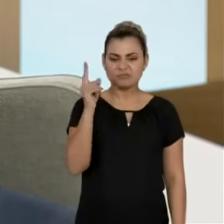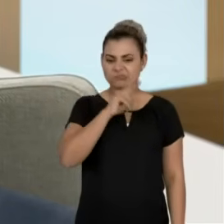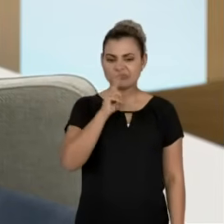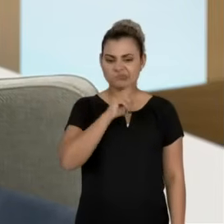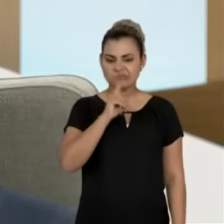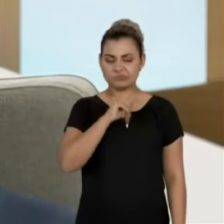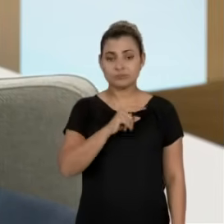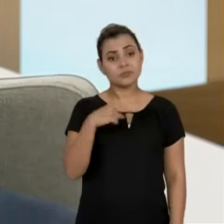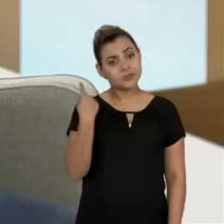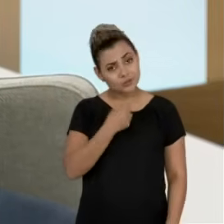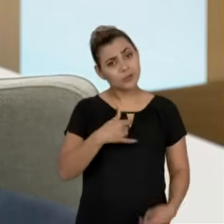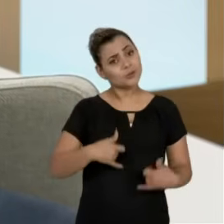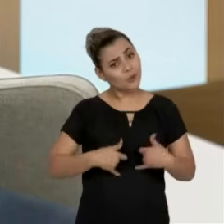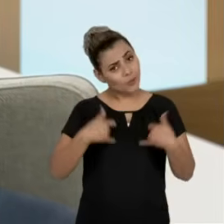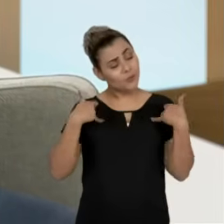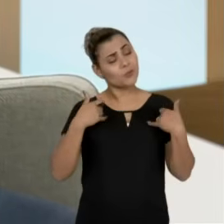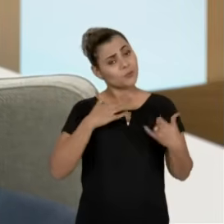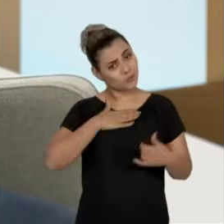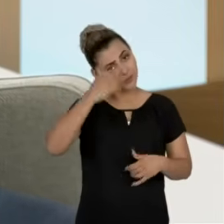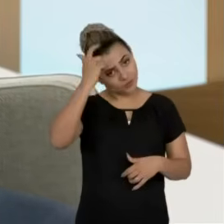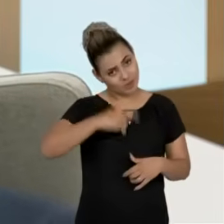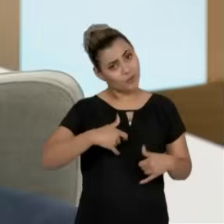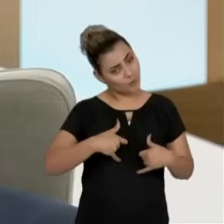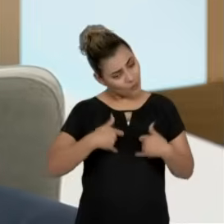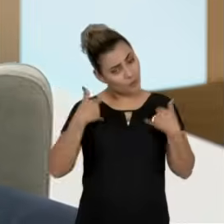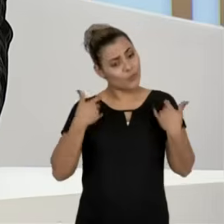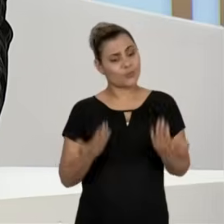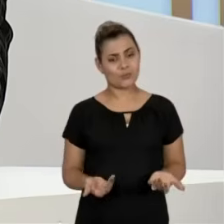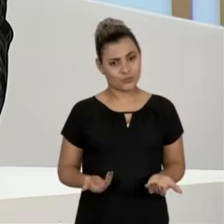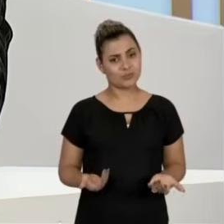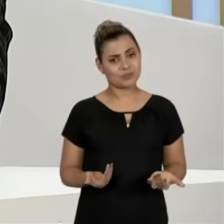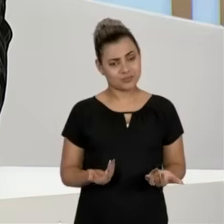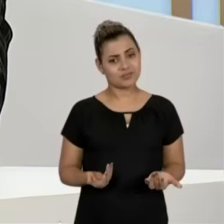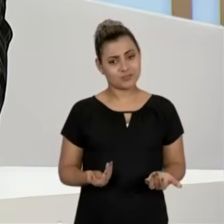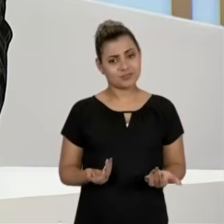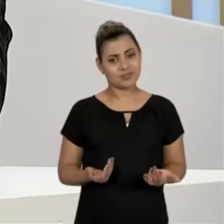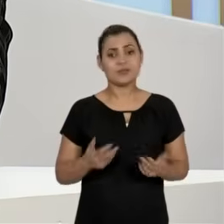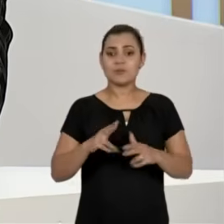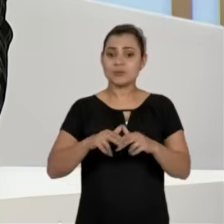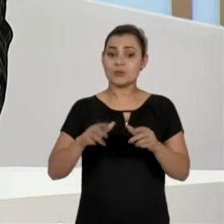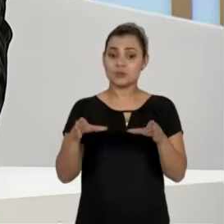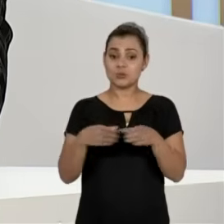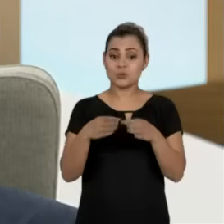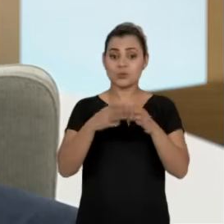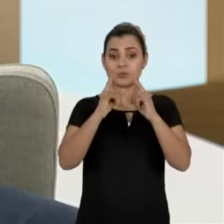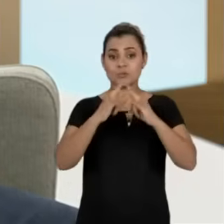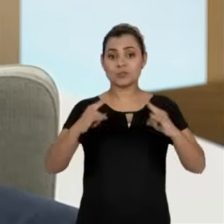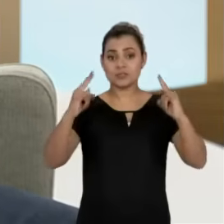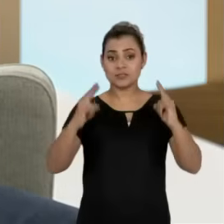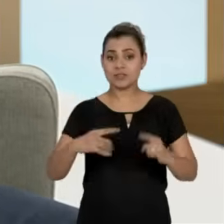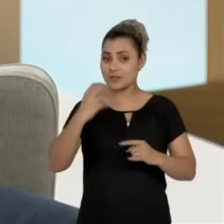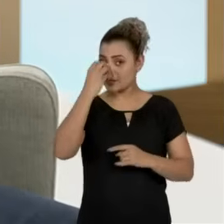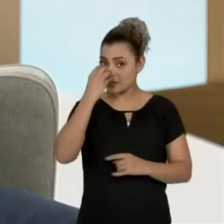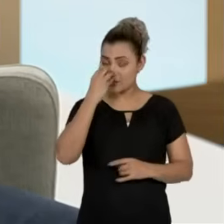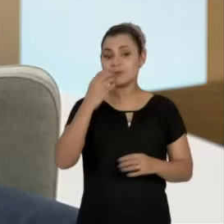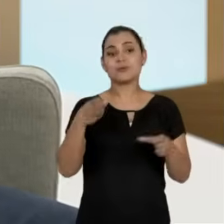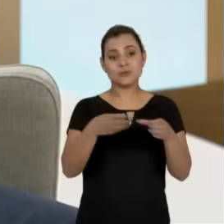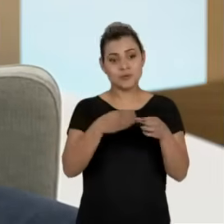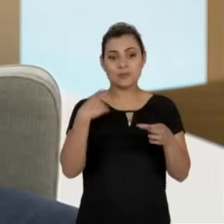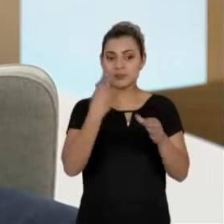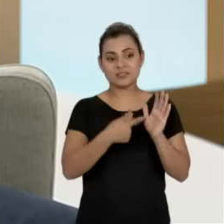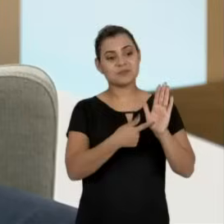gente tem orgulho, eu sou um neo-mocorongo com muito orgulho, né? E o Gran Circo Mocorongo Internazionale, né? Que a gente